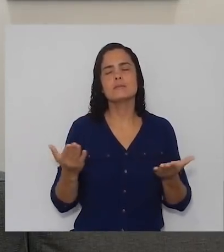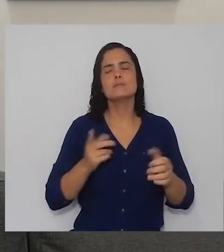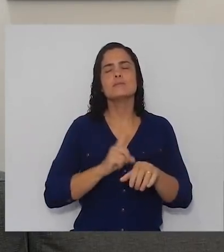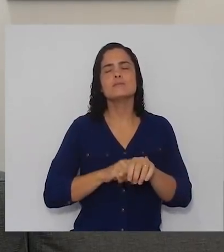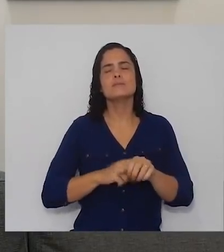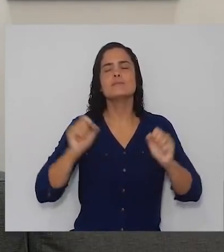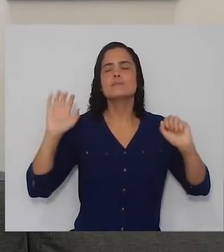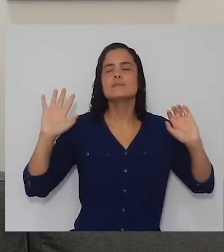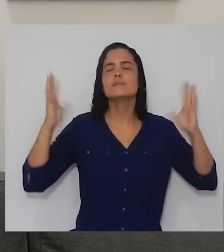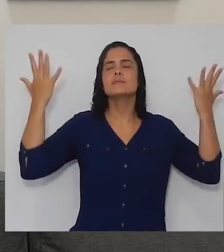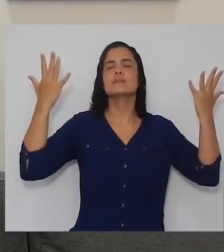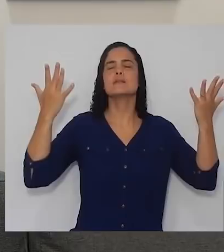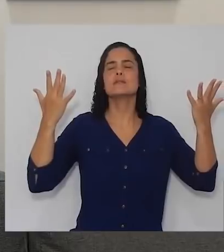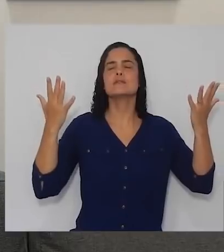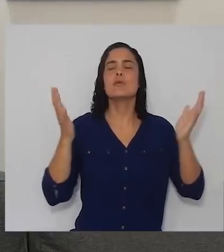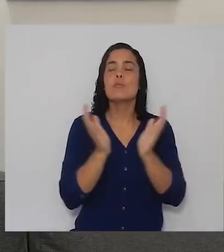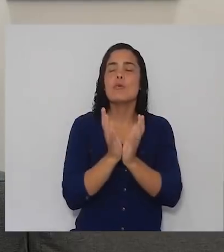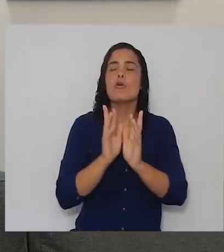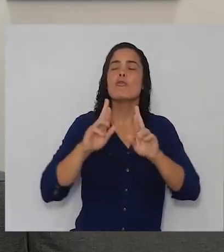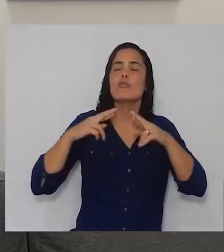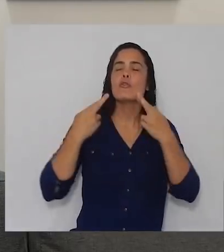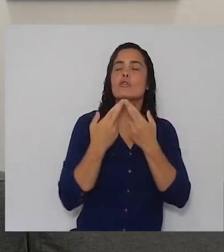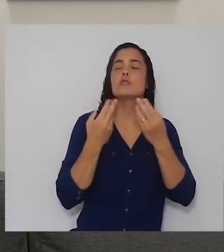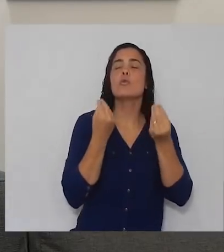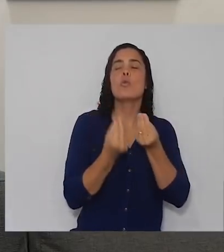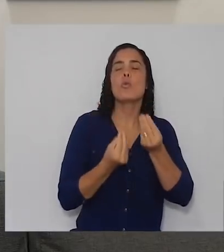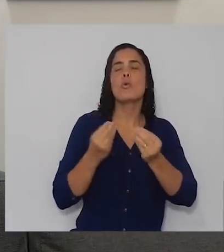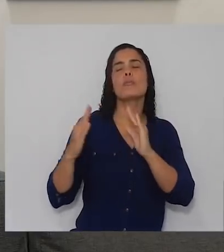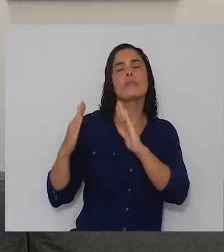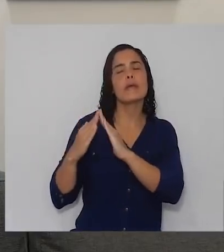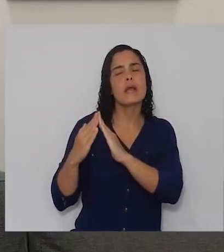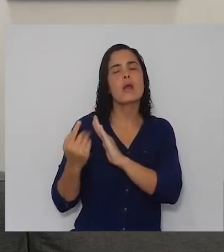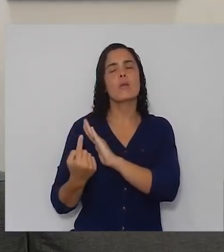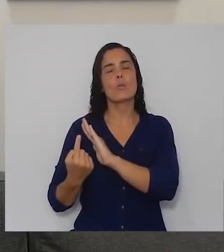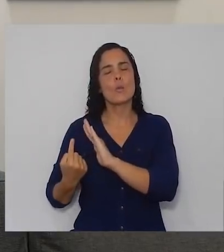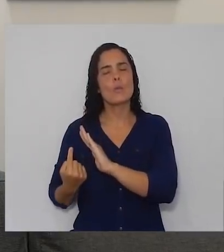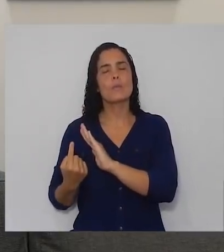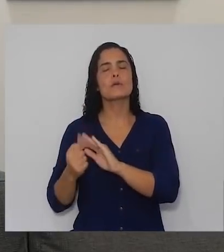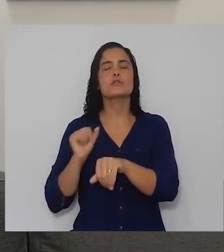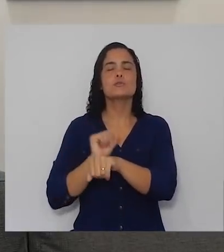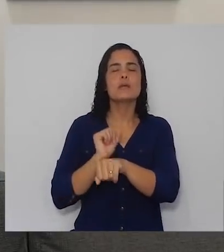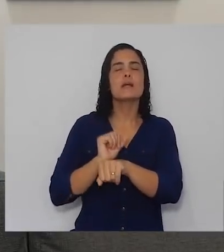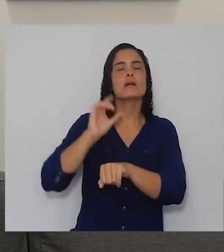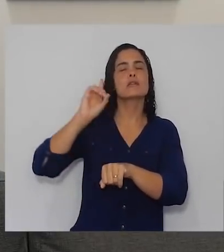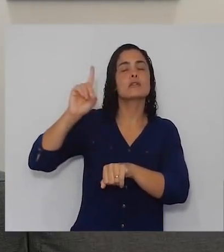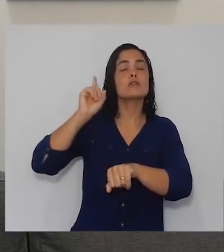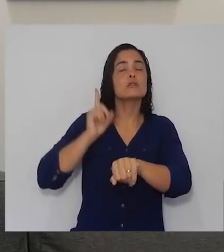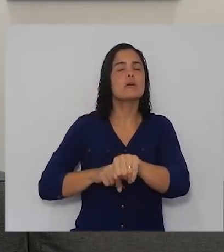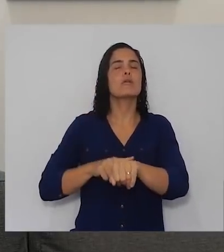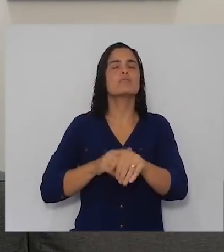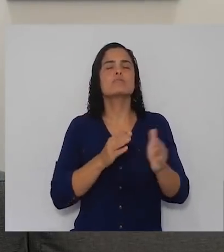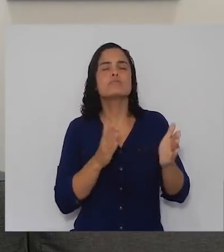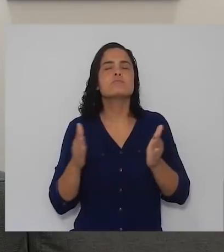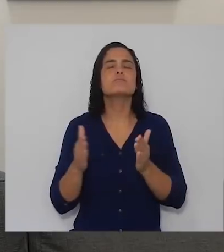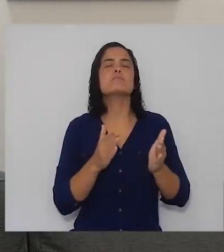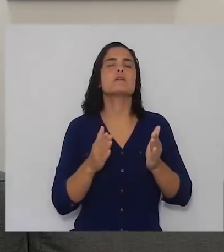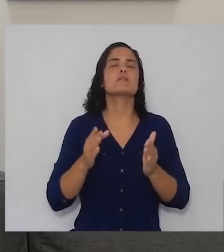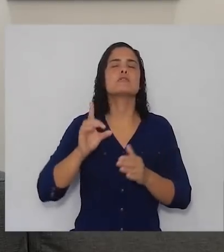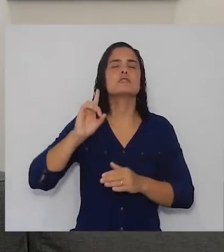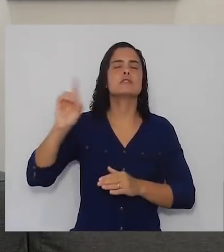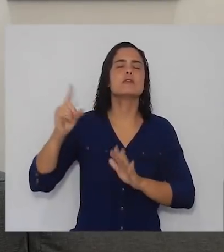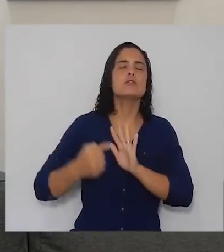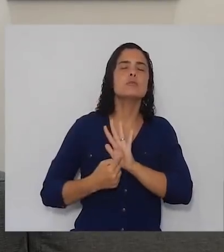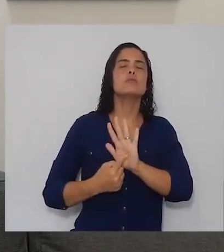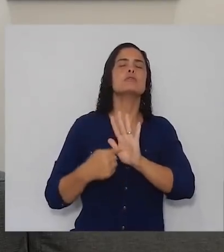esperança. Pai querido, recebe este tempo de celebração, teu povo reunido, mas de casa em casa ainda, aguardando no Senhor